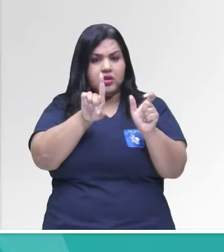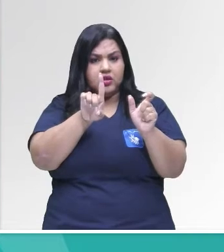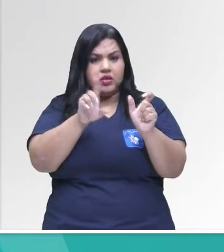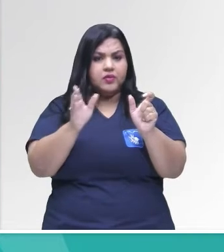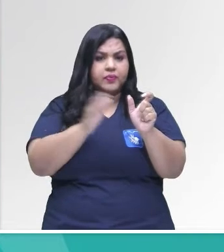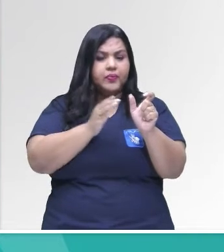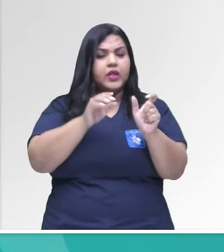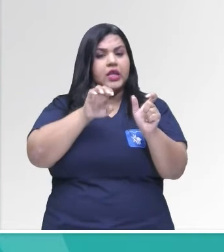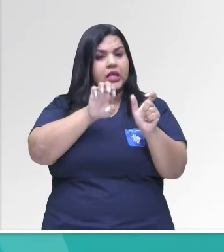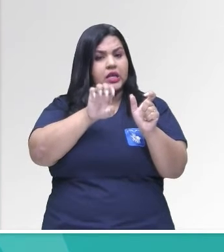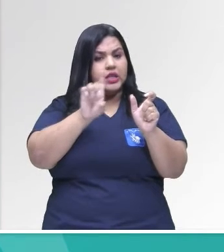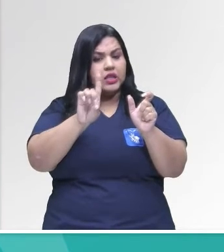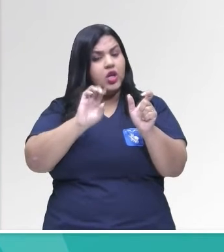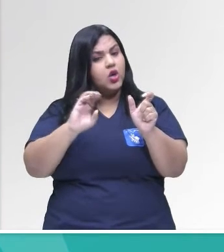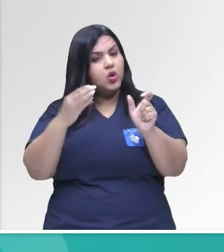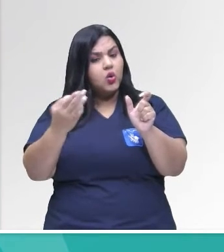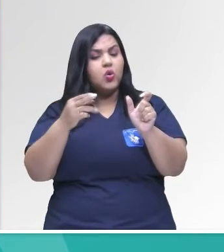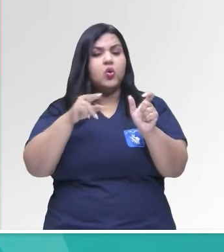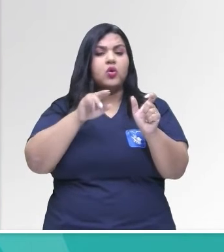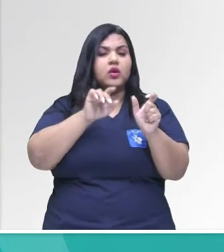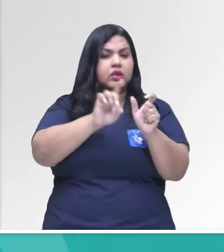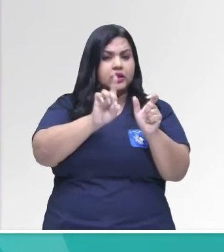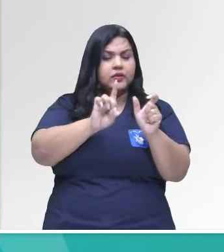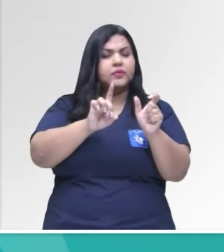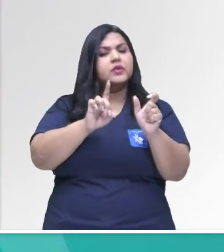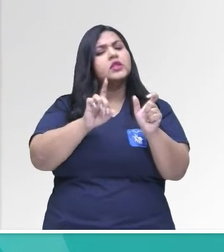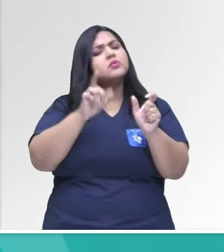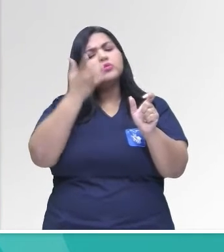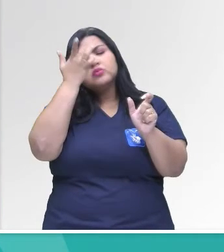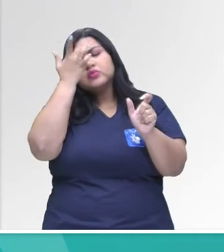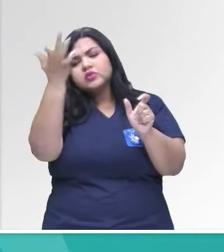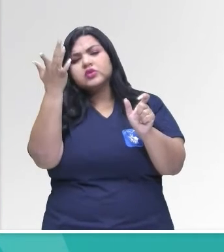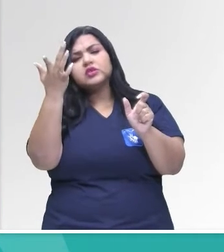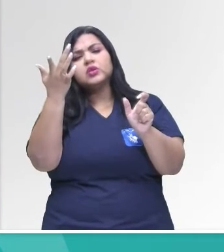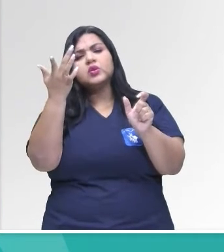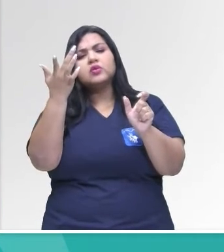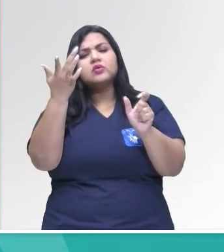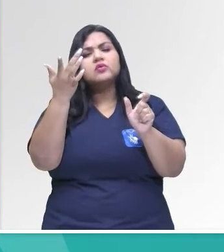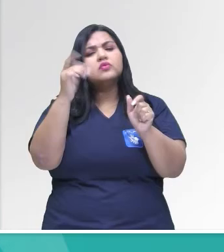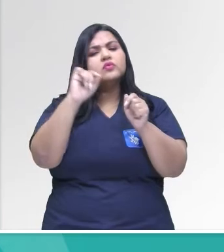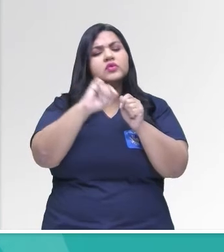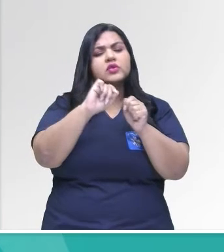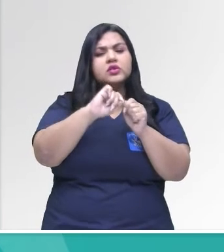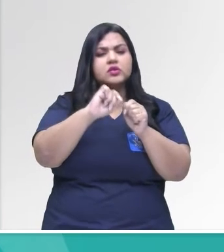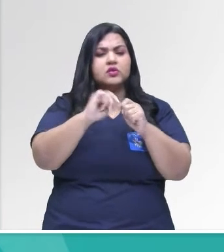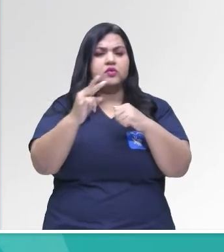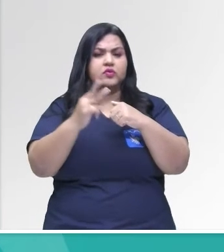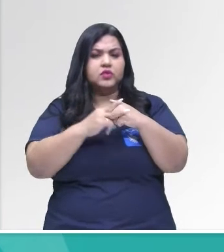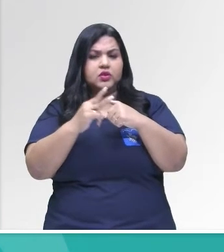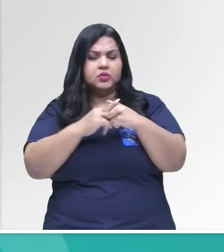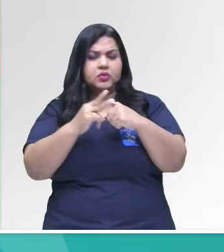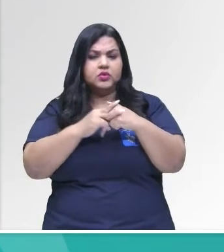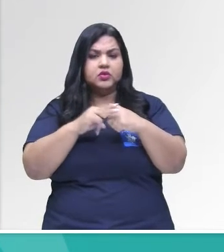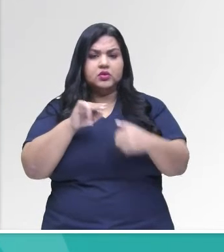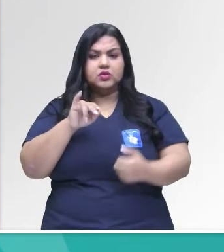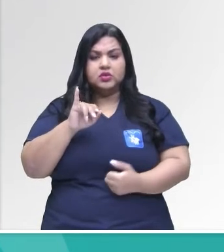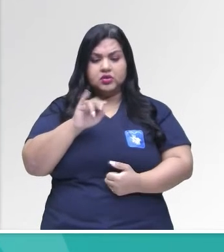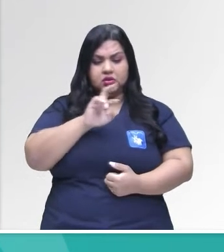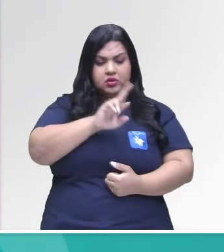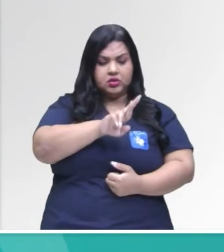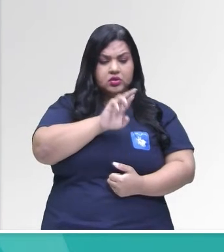ter ou ed, de e ed. É muito fácil trabalhar com os verbos regulares.